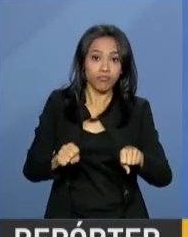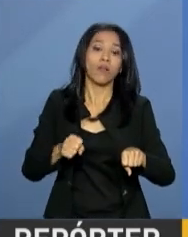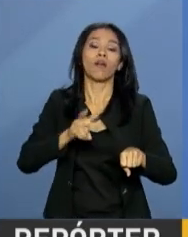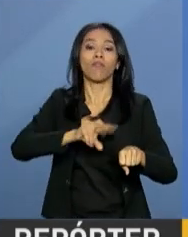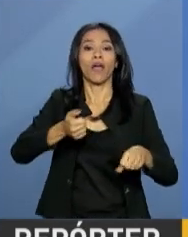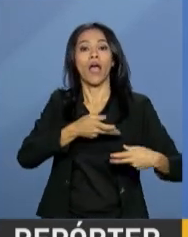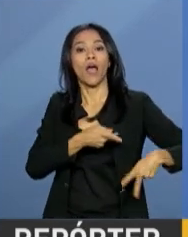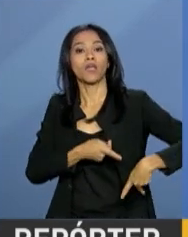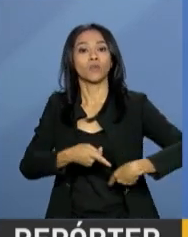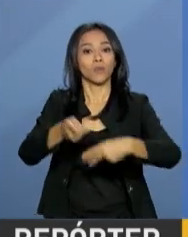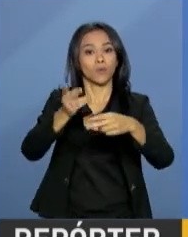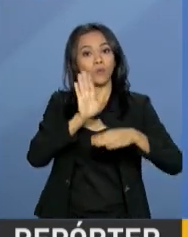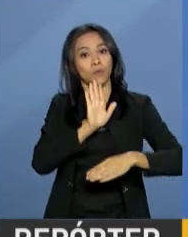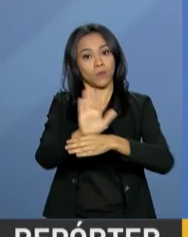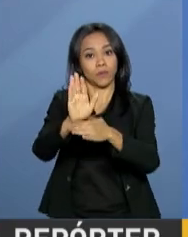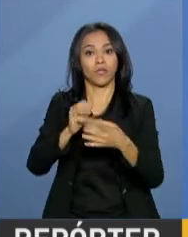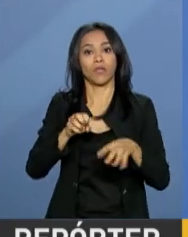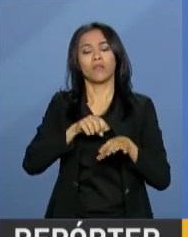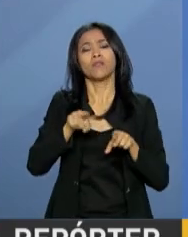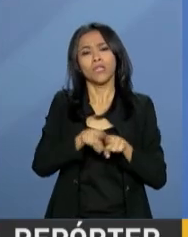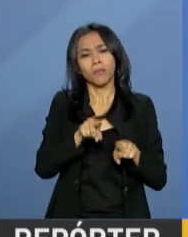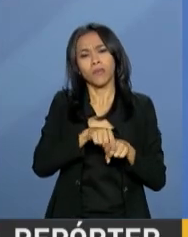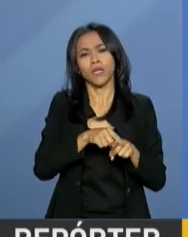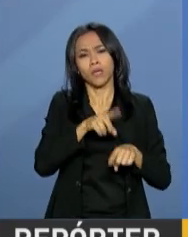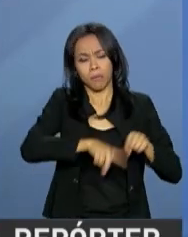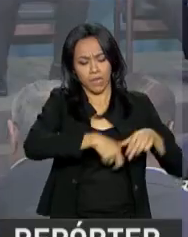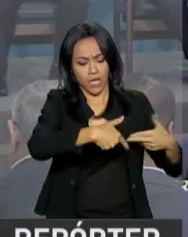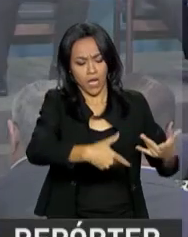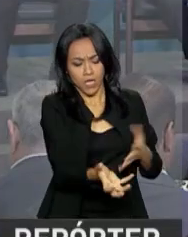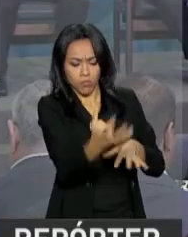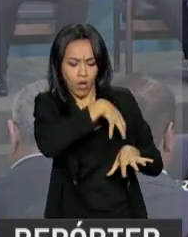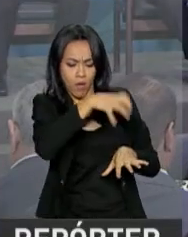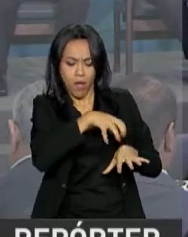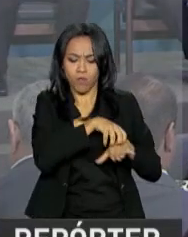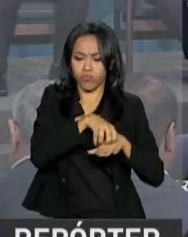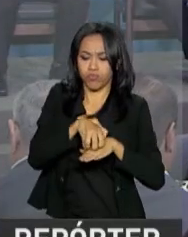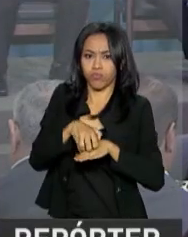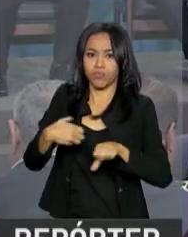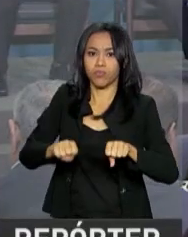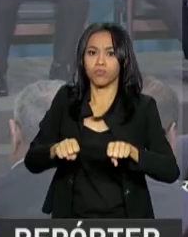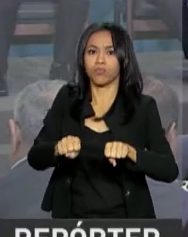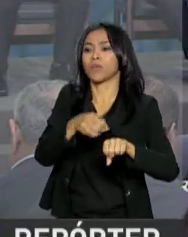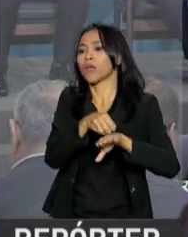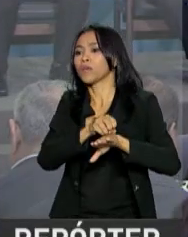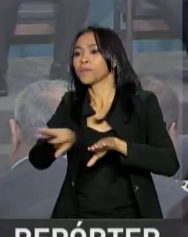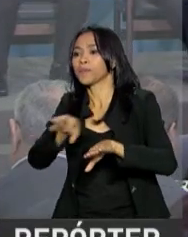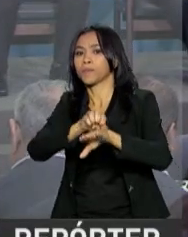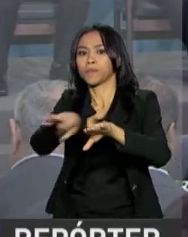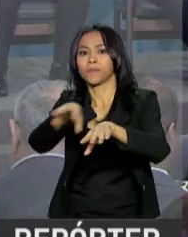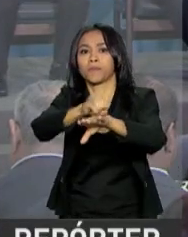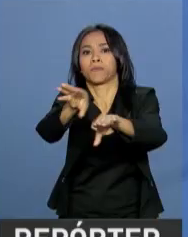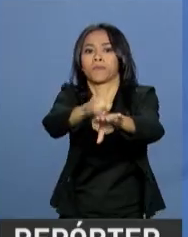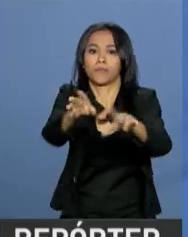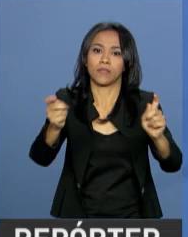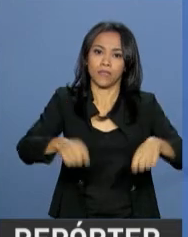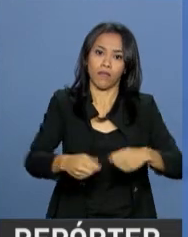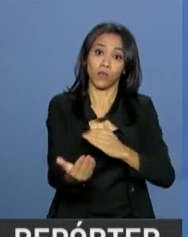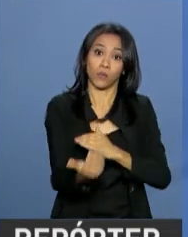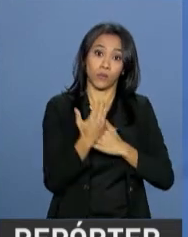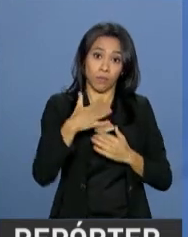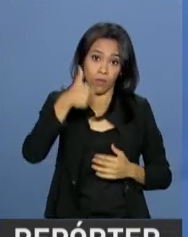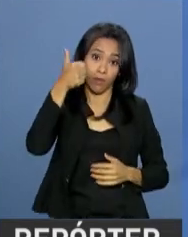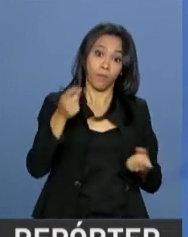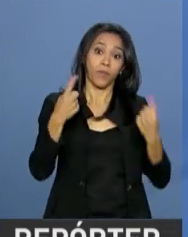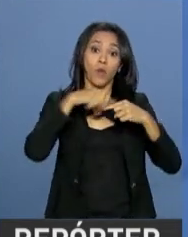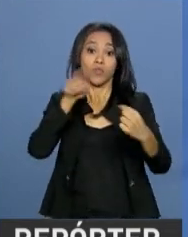transporte de cargas e distribuição de seus produtos o plano ainda envolve a regulares a ação fundiária a meta é